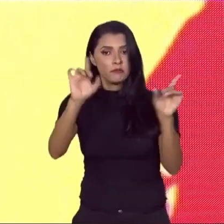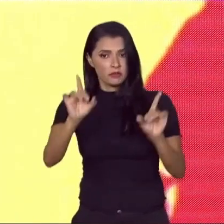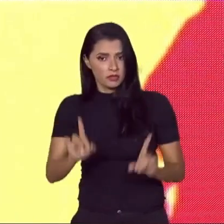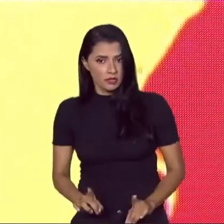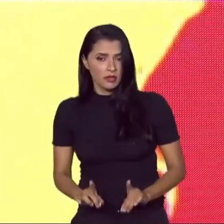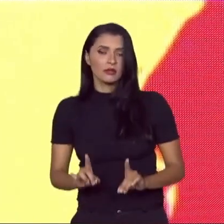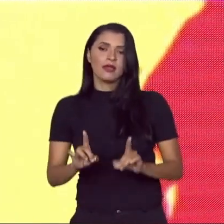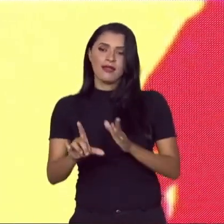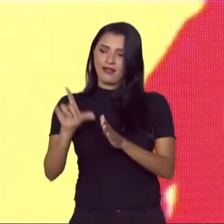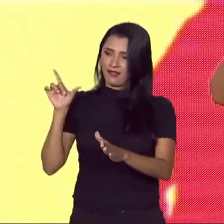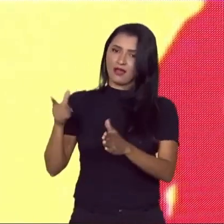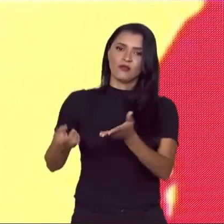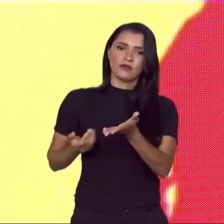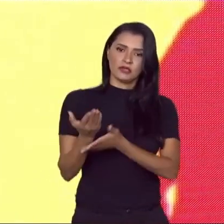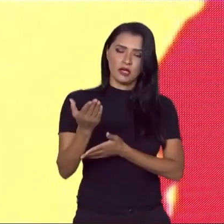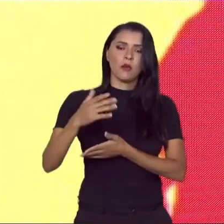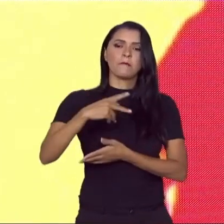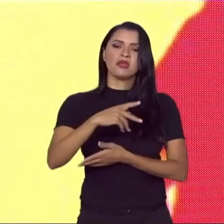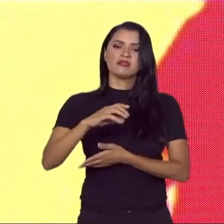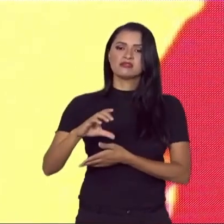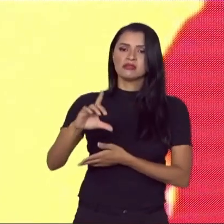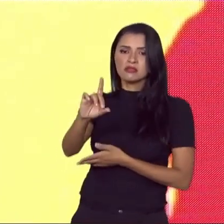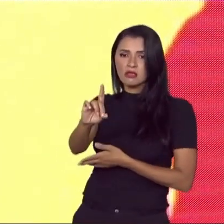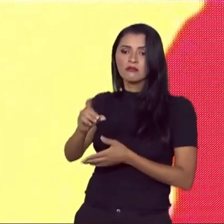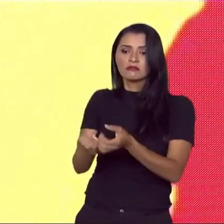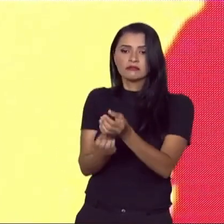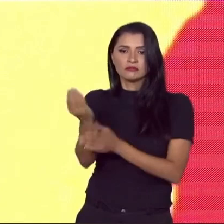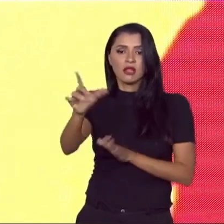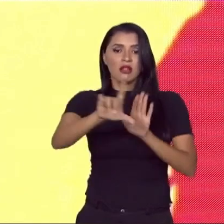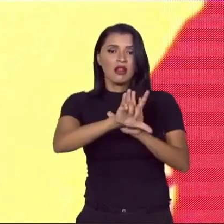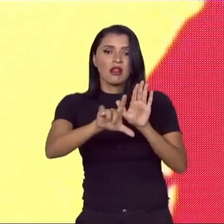a sua implementação, foram realizadas pela lei de cotas